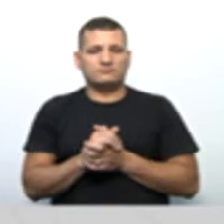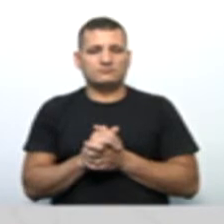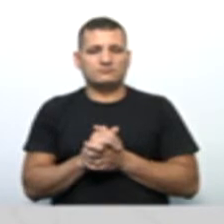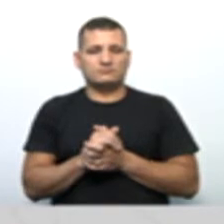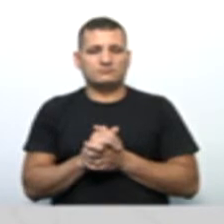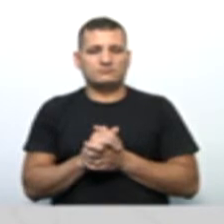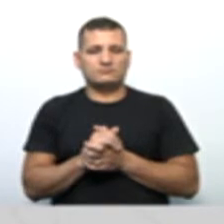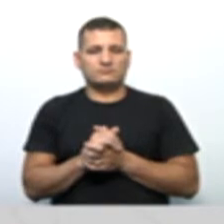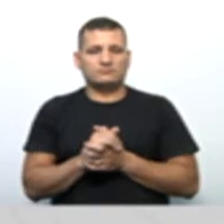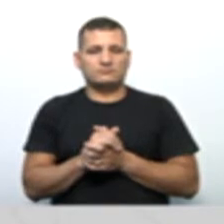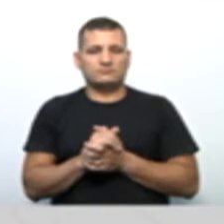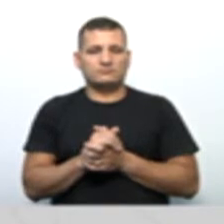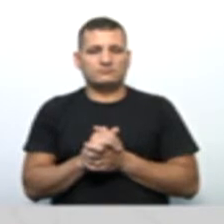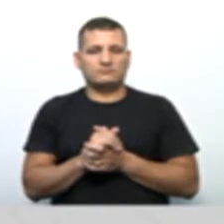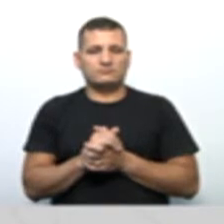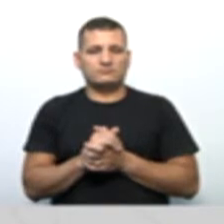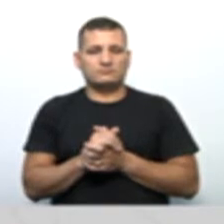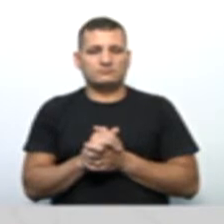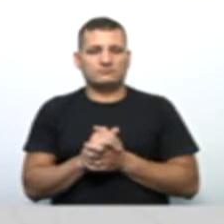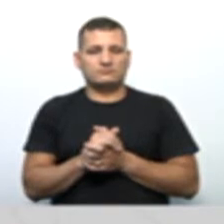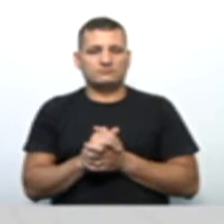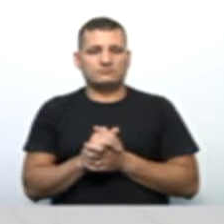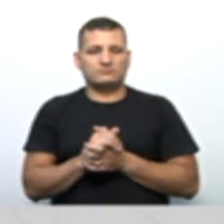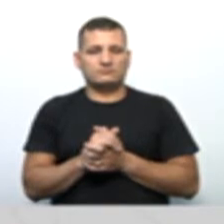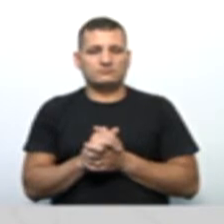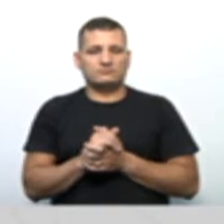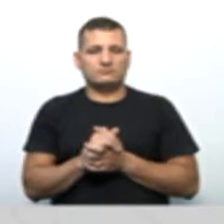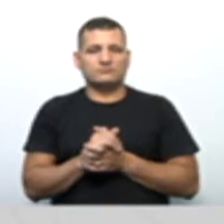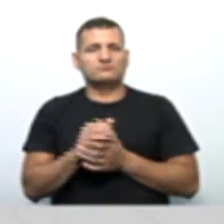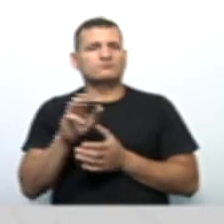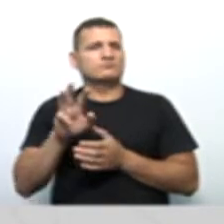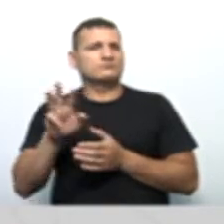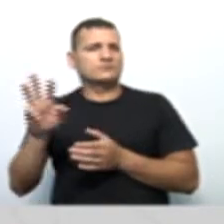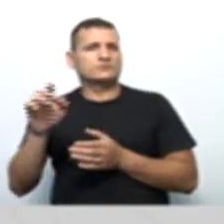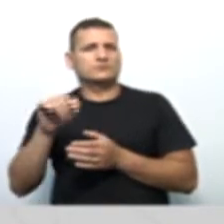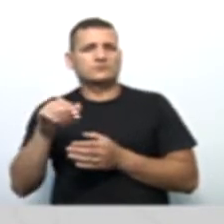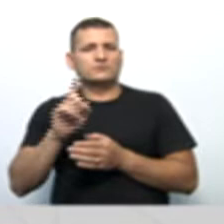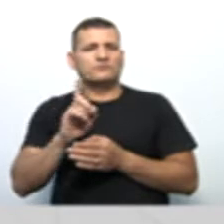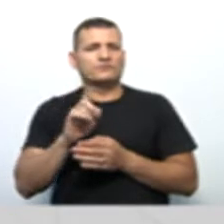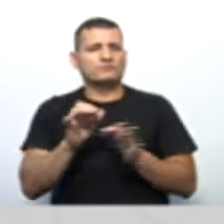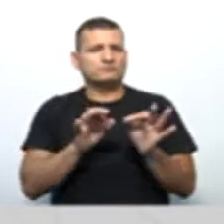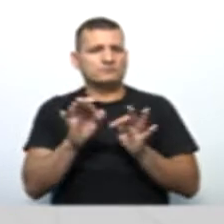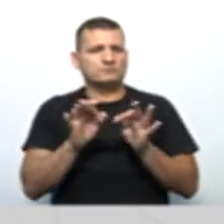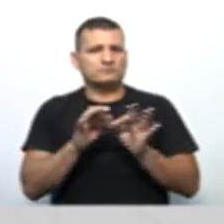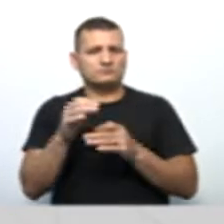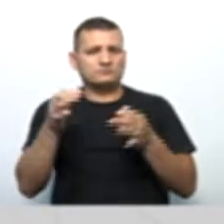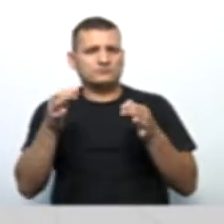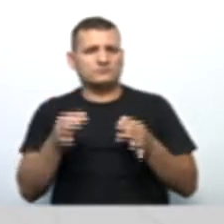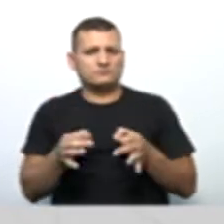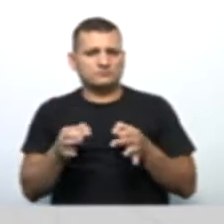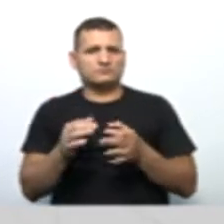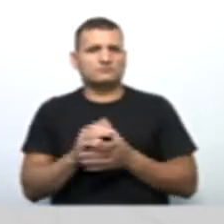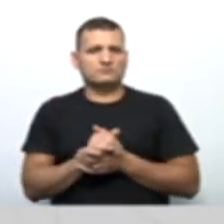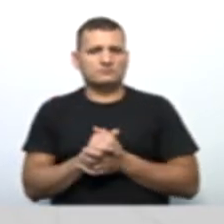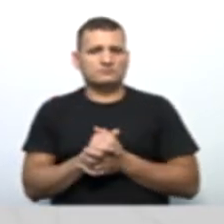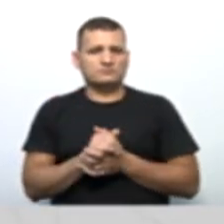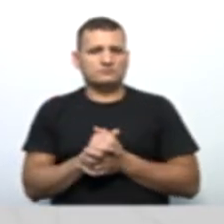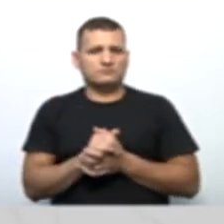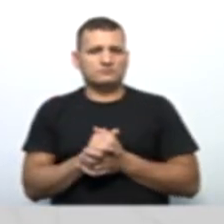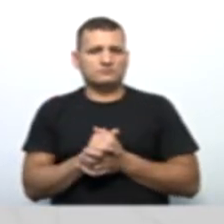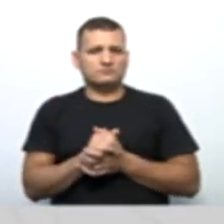ambientes que um site que não foi projetado de forma correta há muito espaço tá